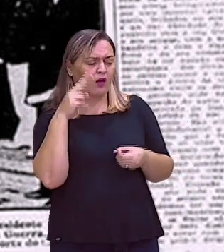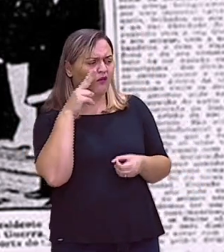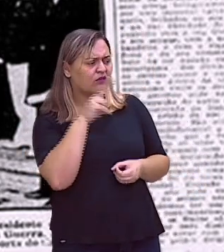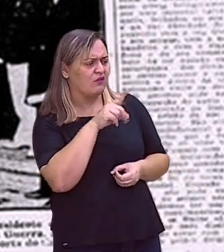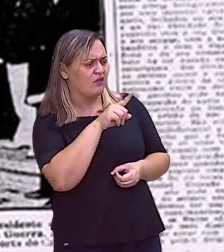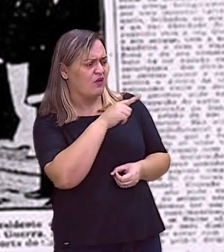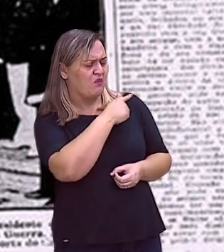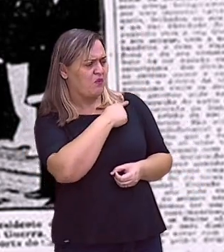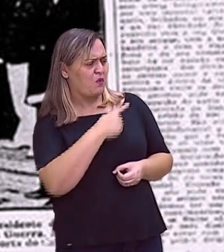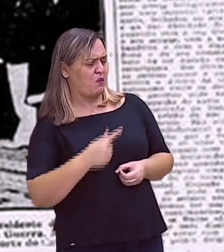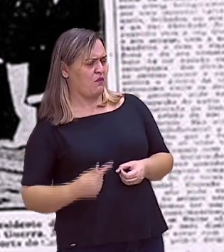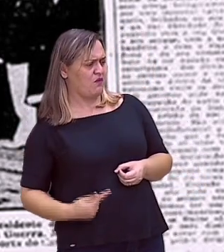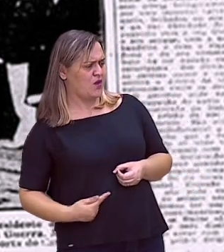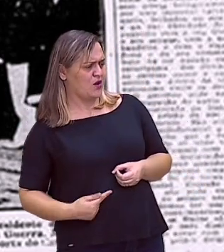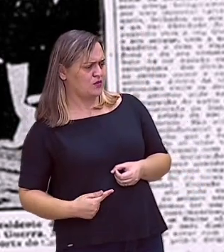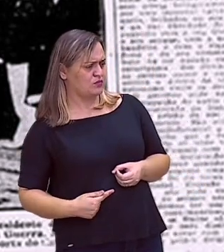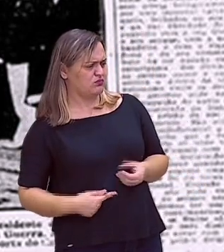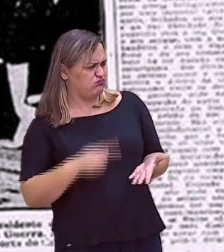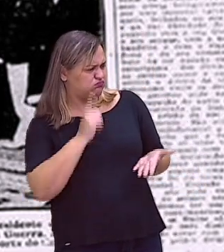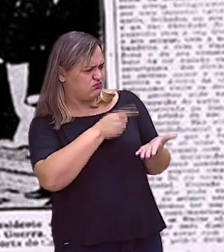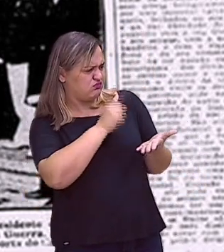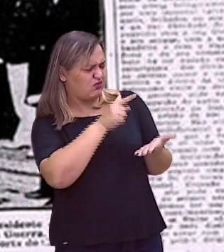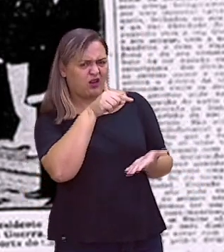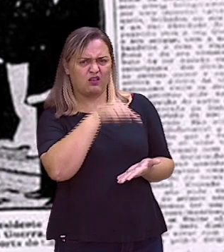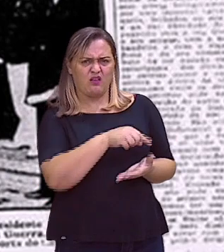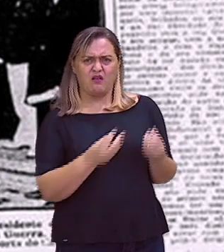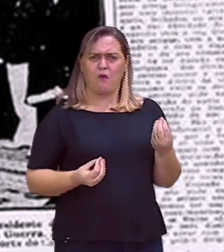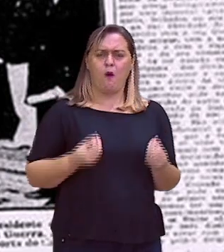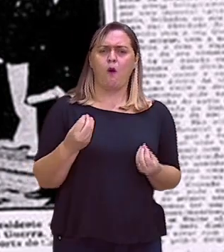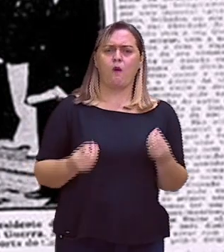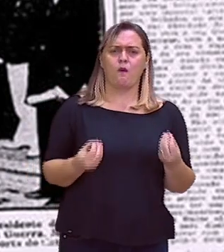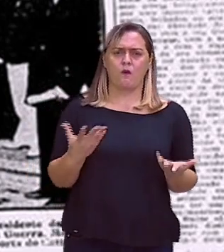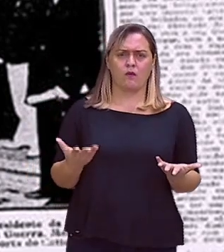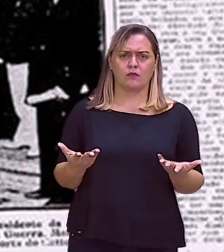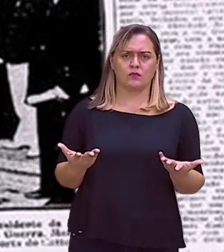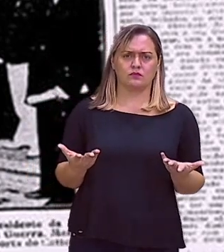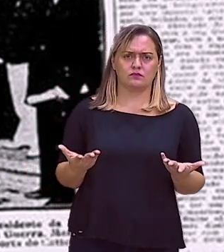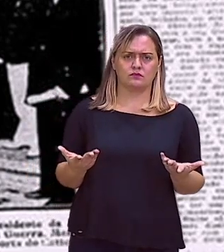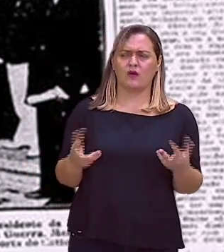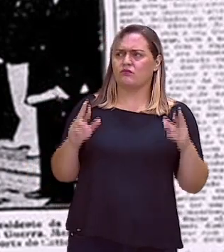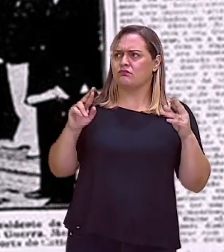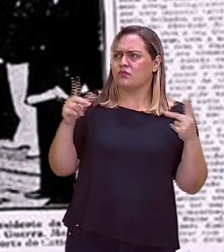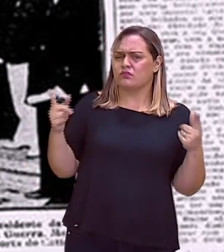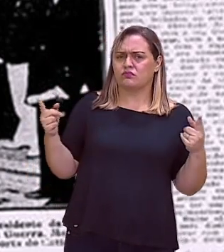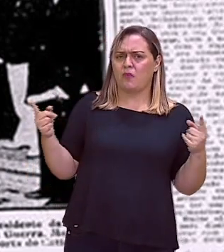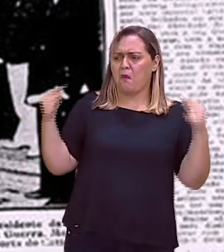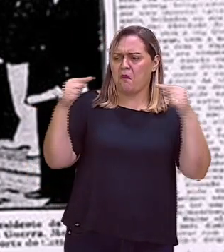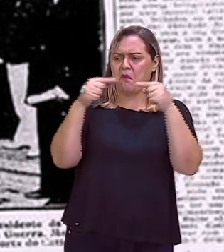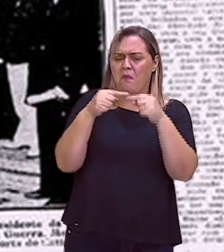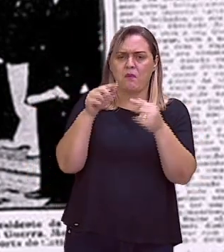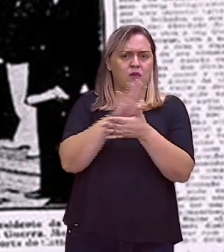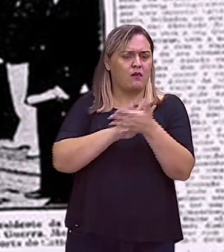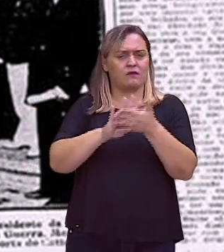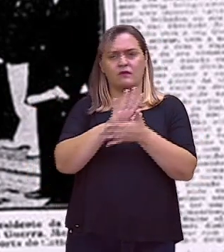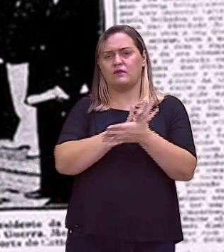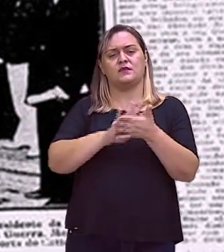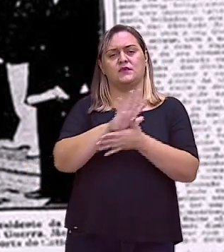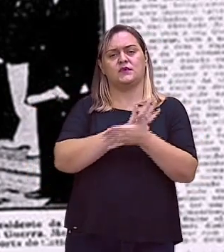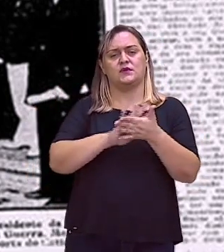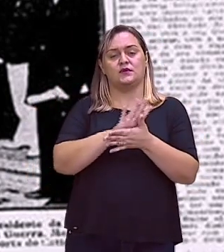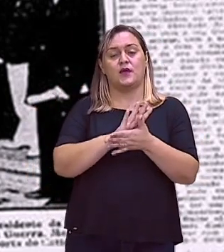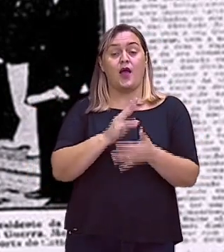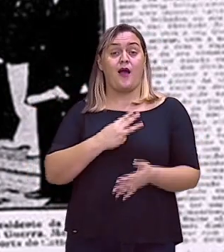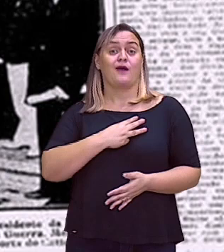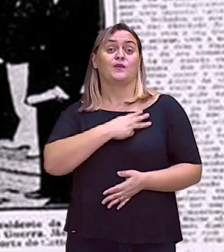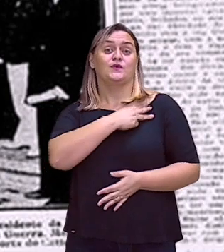vivendo aquilo que eles foram combatê-la então aí foi assim um bom P dos